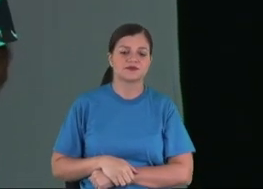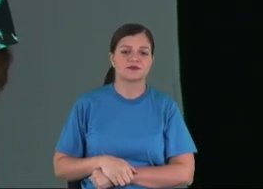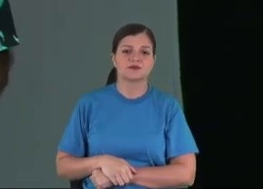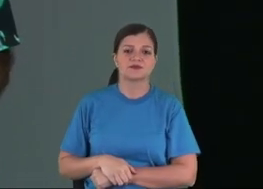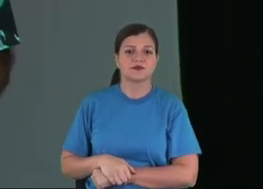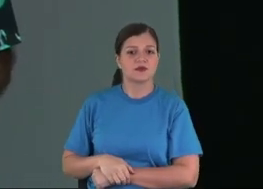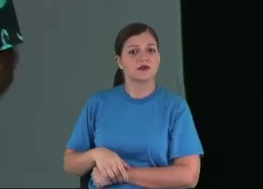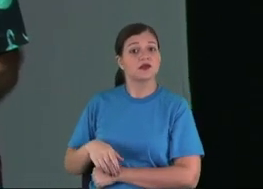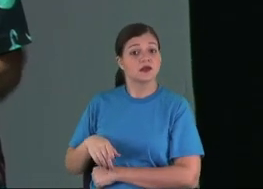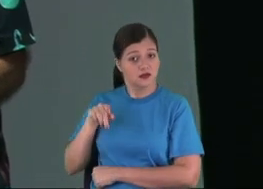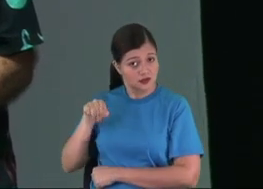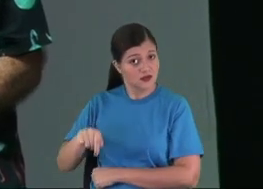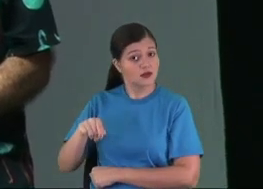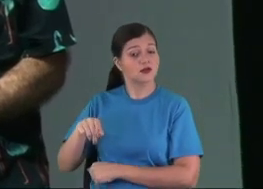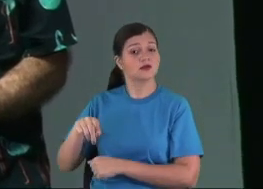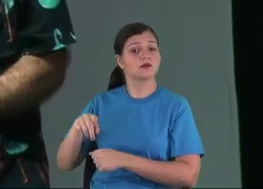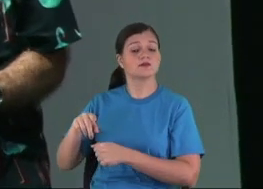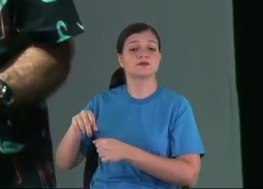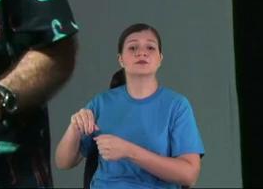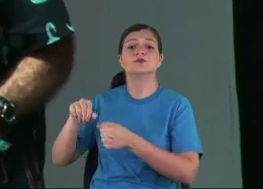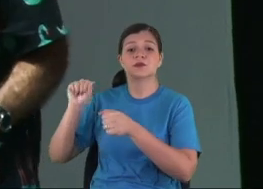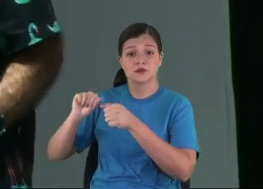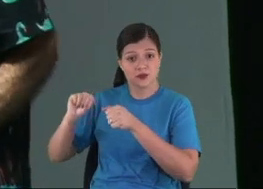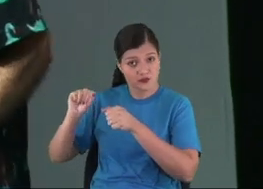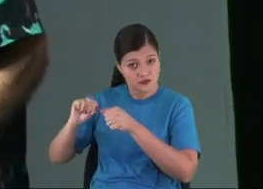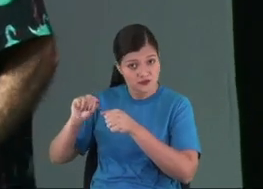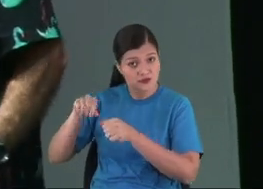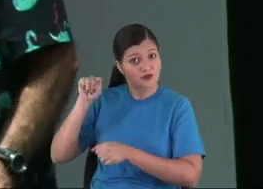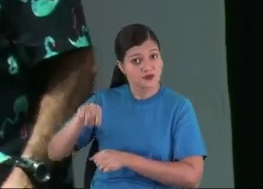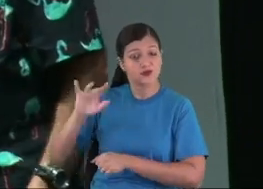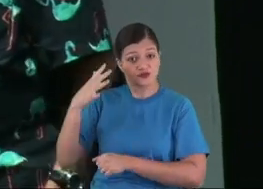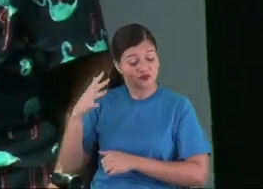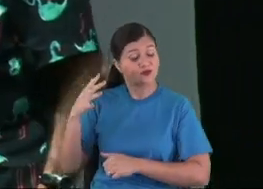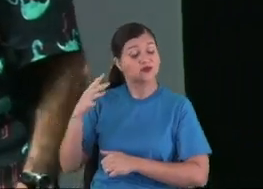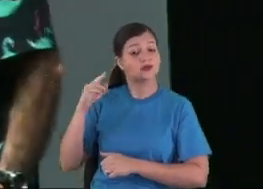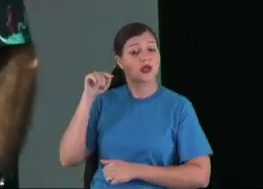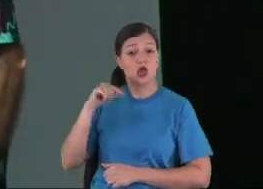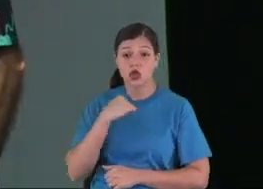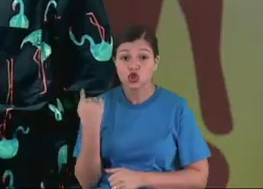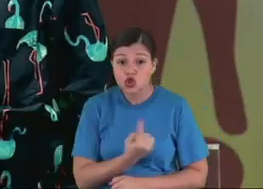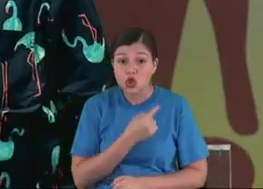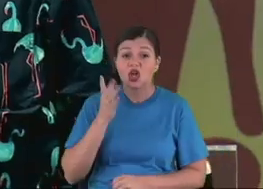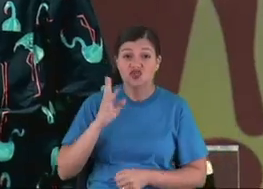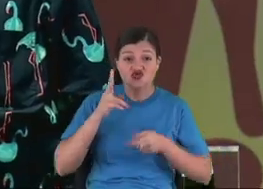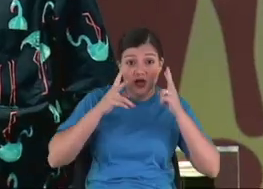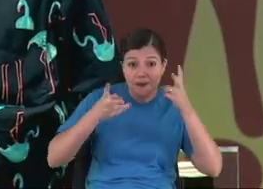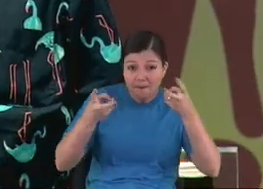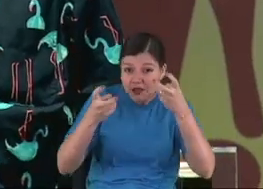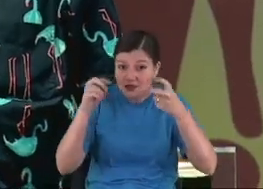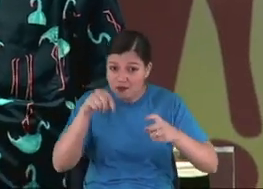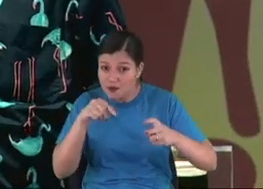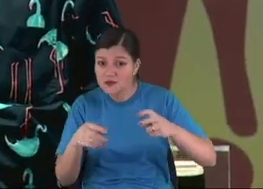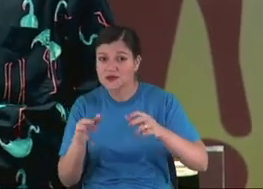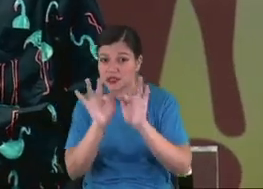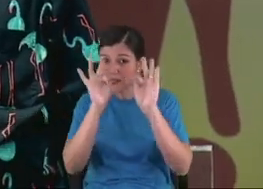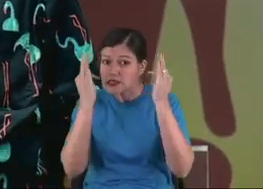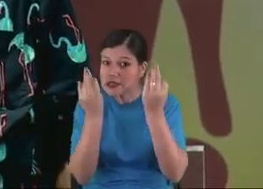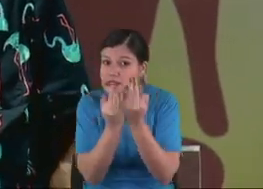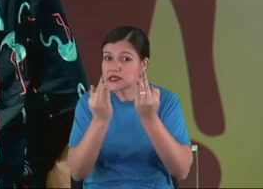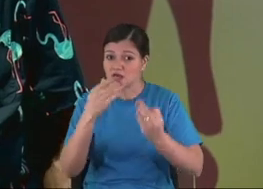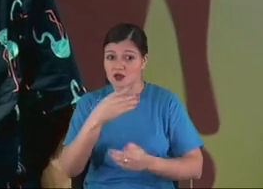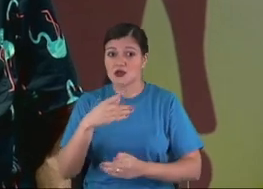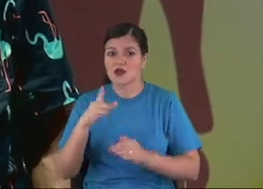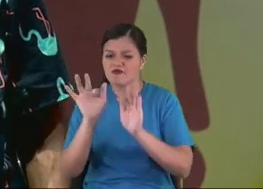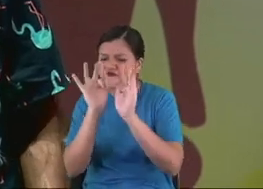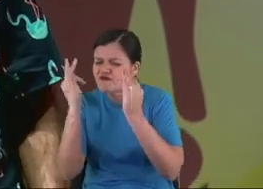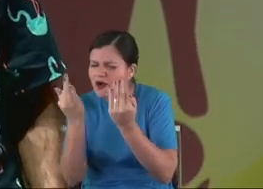E certamente isso fará, e nós já estamos vendo isso na nossa igreja, famílias diferentes, filhos de